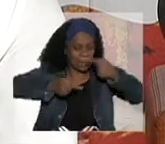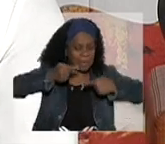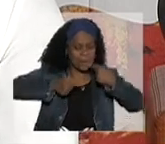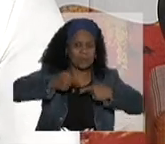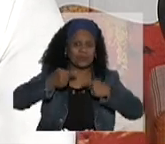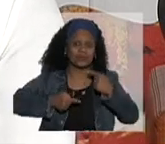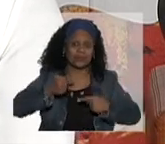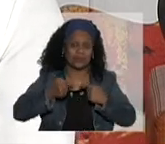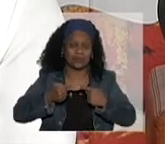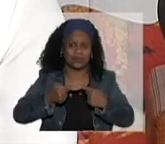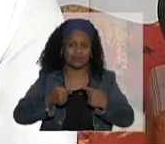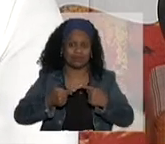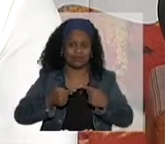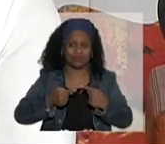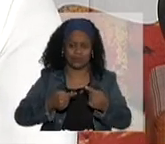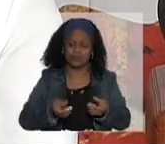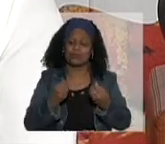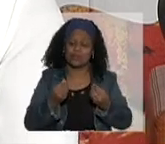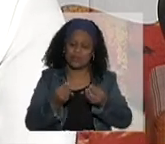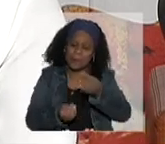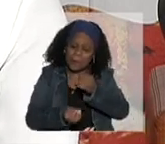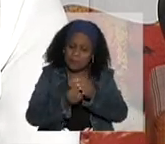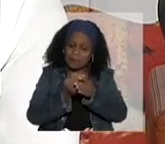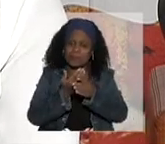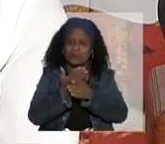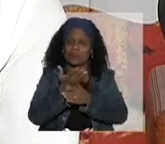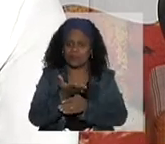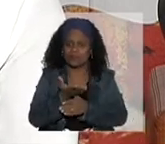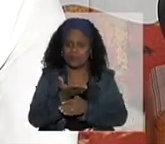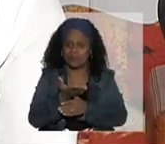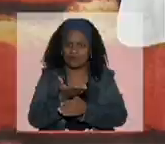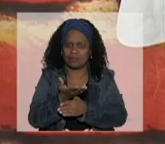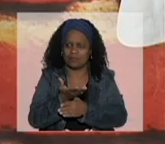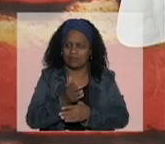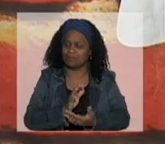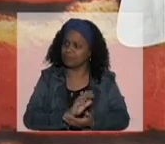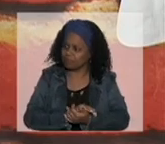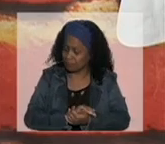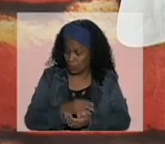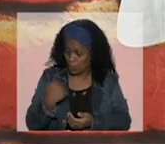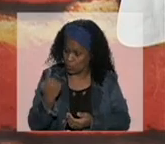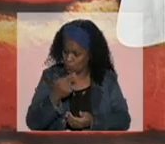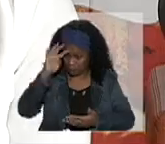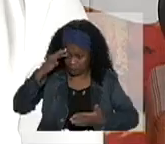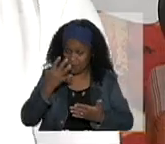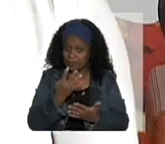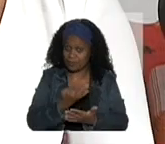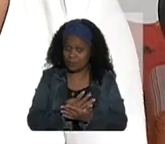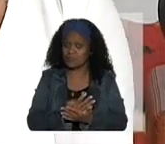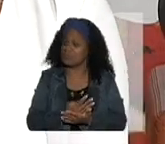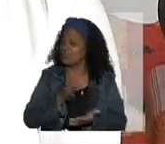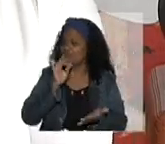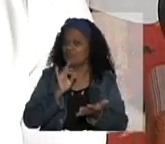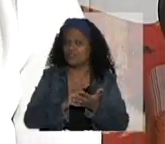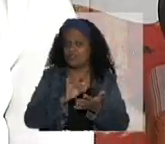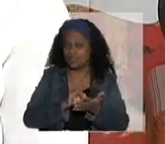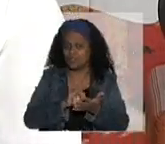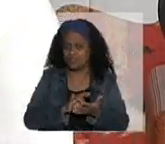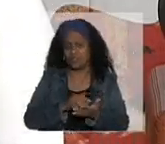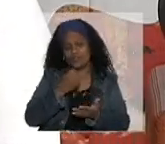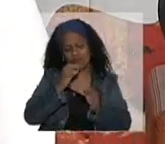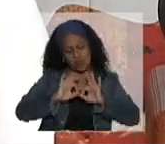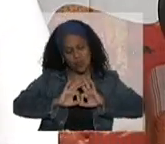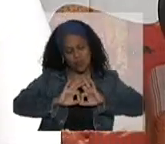esses políticos, à administração pública, para a criação dessas políticas. A gente acreditou que a campanha ela